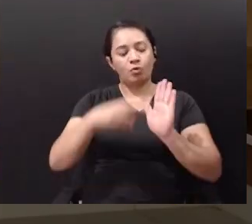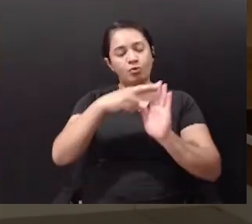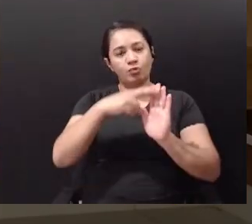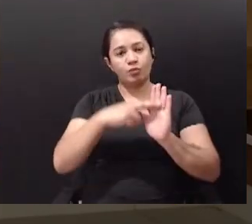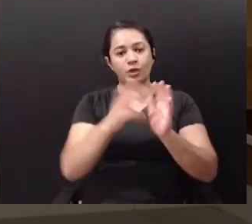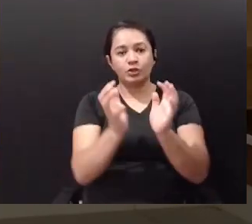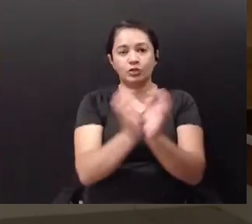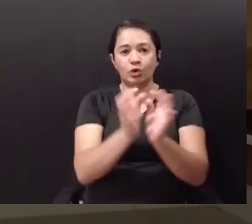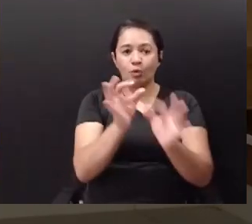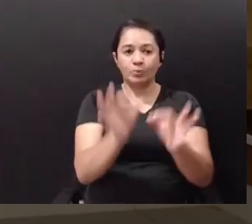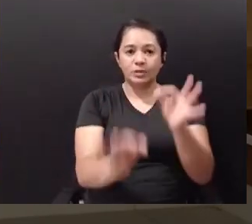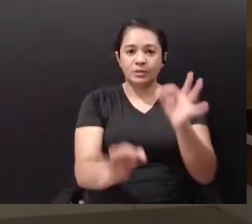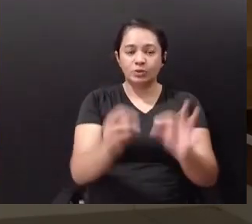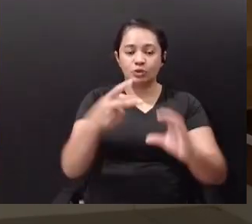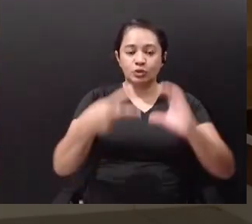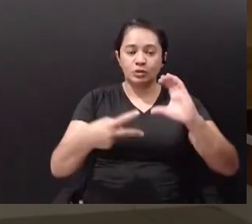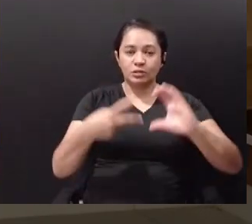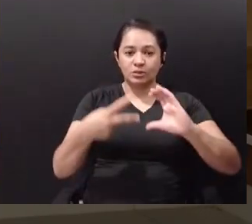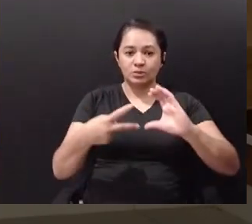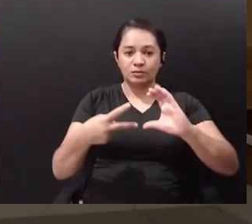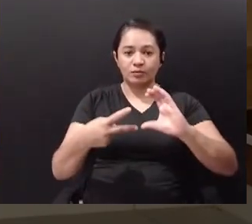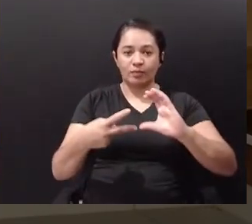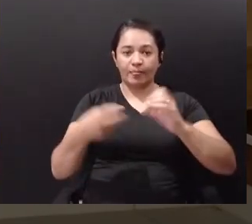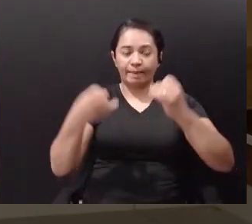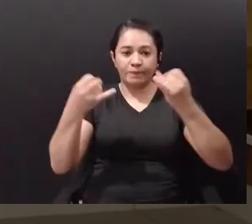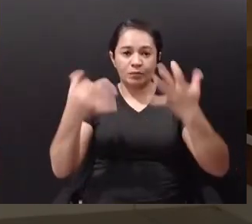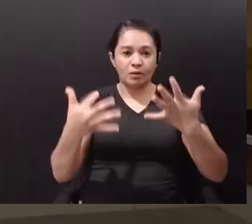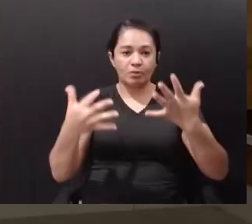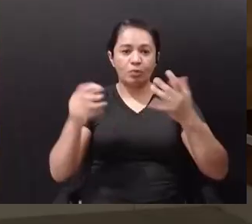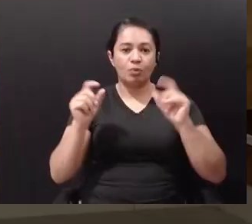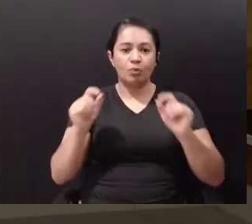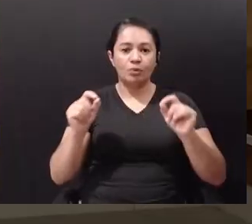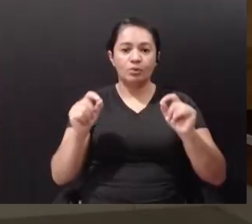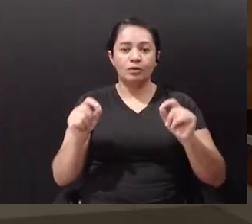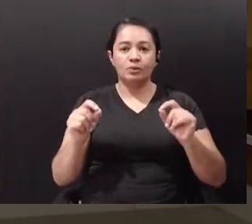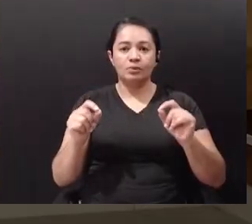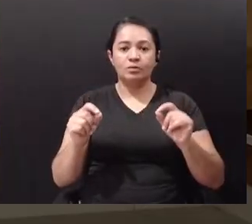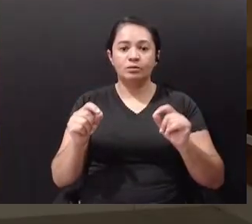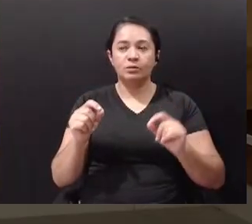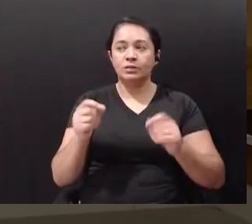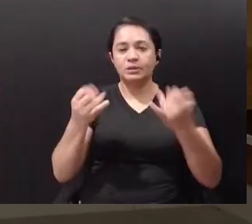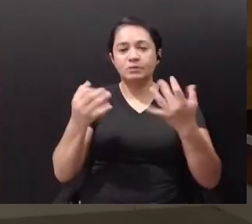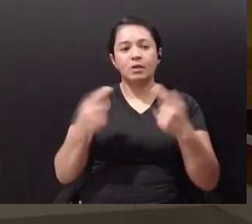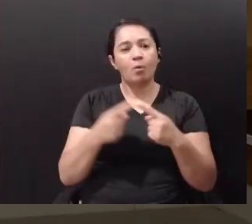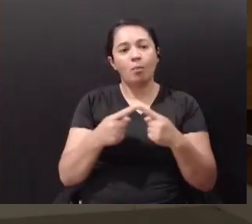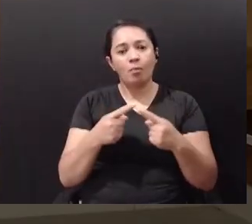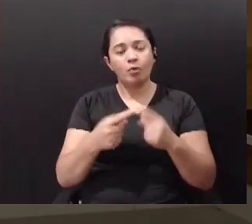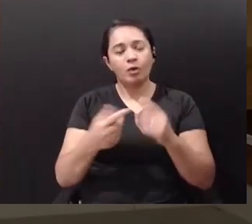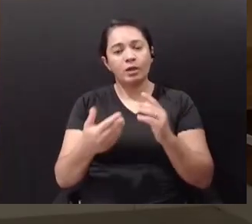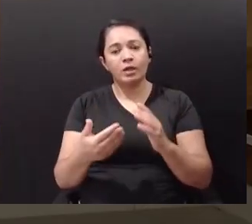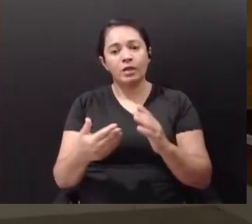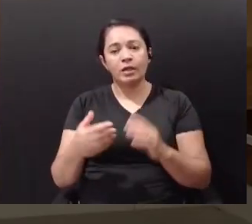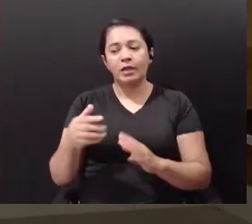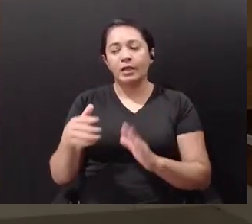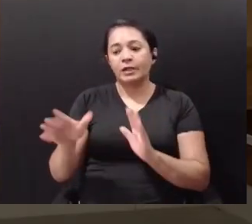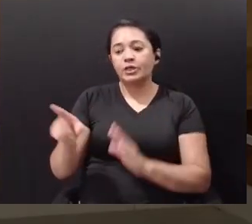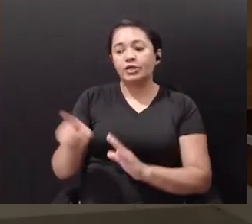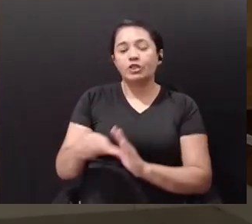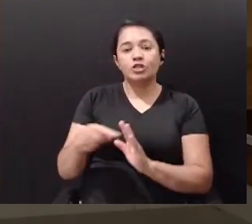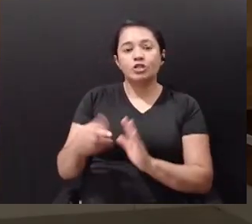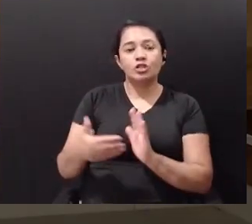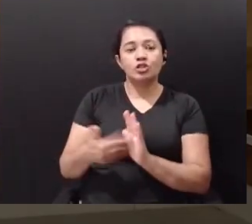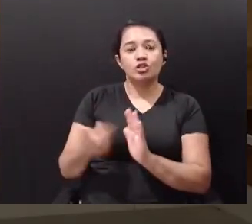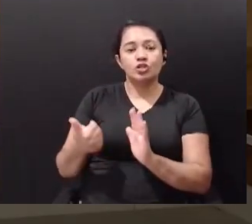Câmara, que faz então, justifica por que retirar a subvenção ao culto à ciência